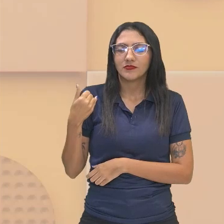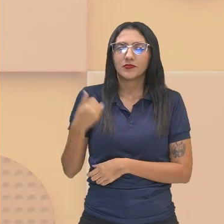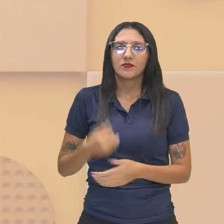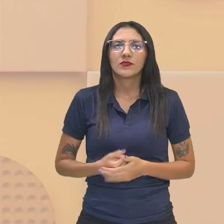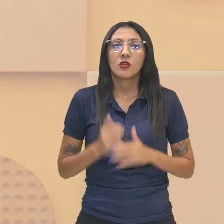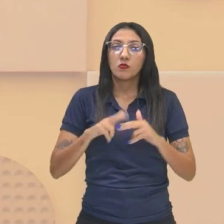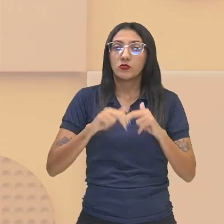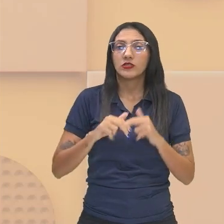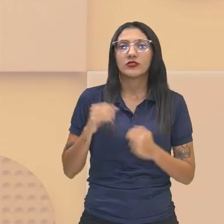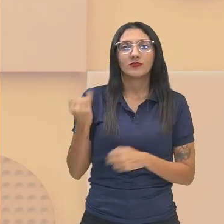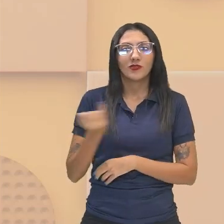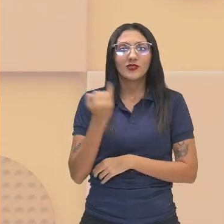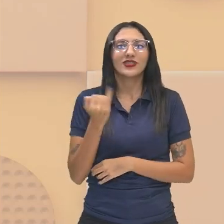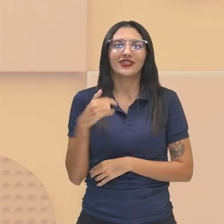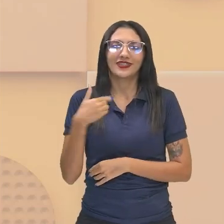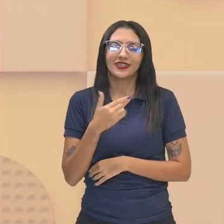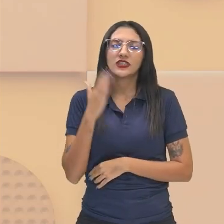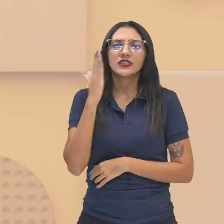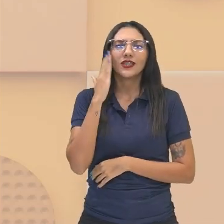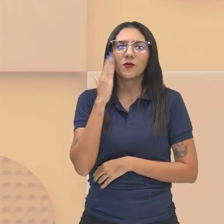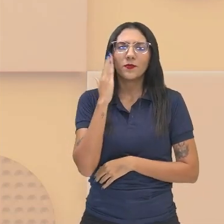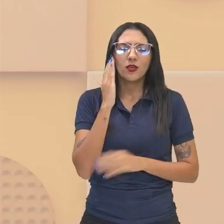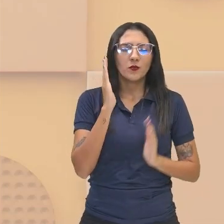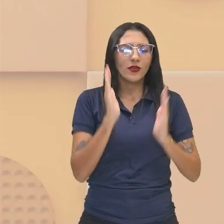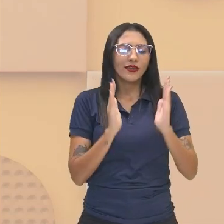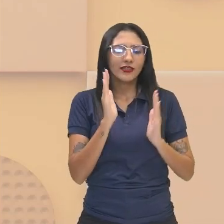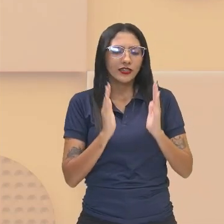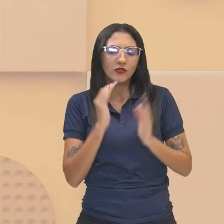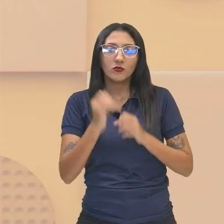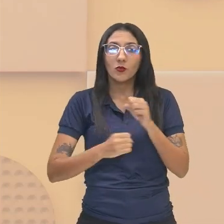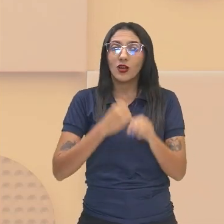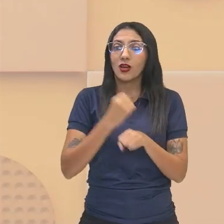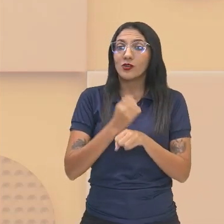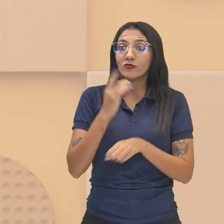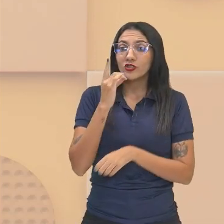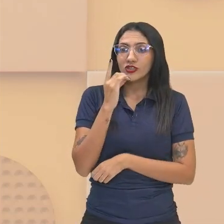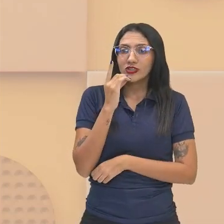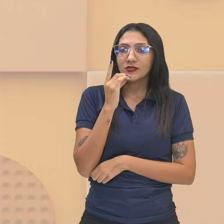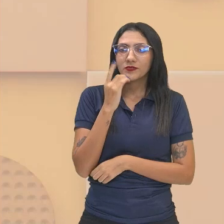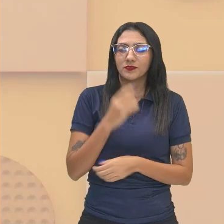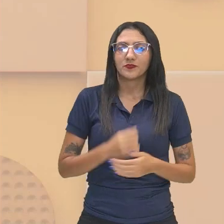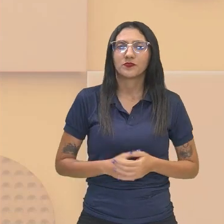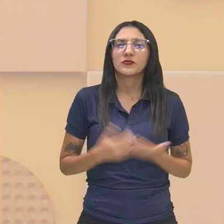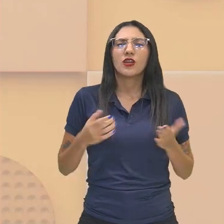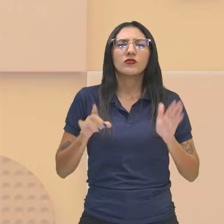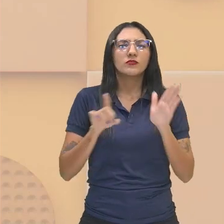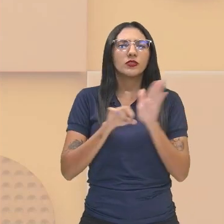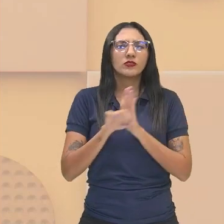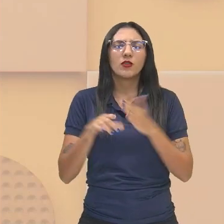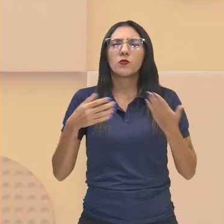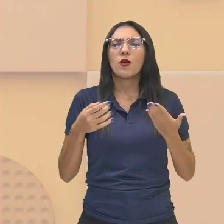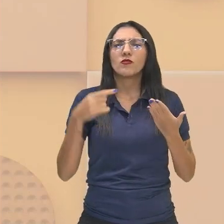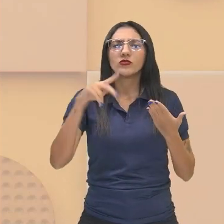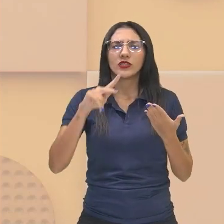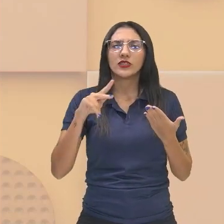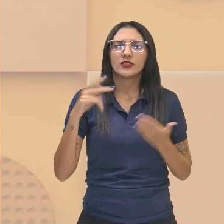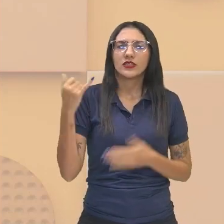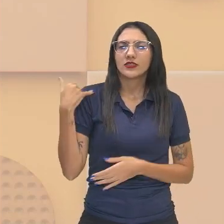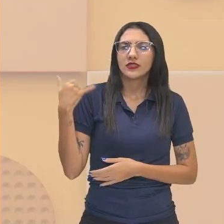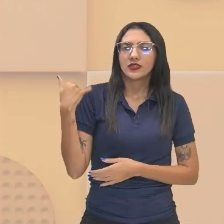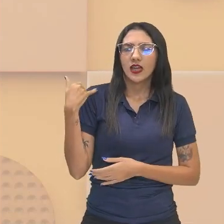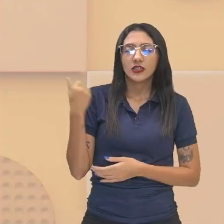isso a importância desse tempo cronológico, tá? Se perguntar de vocês qual a idade de vocês, vocês me